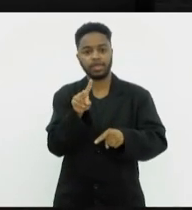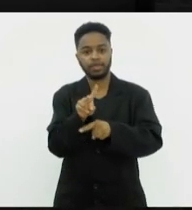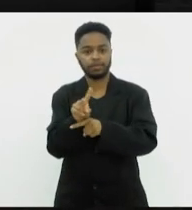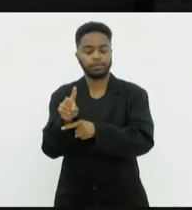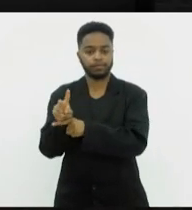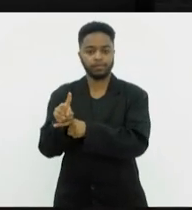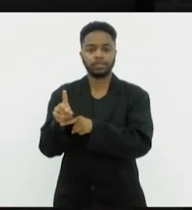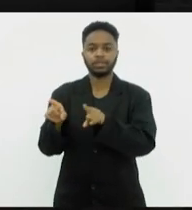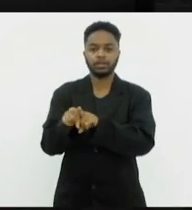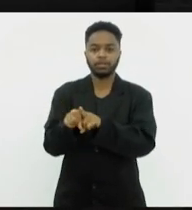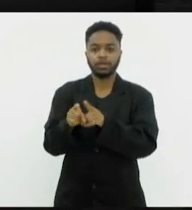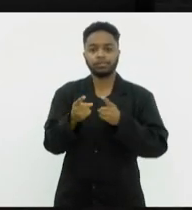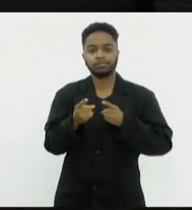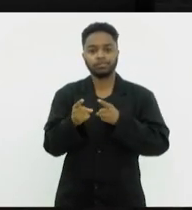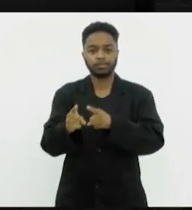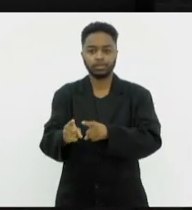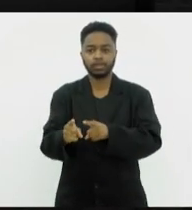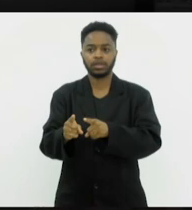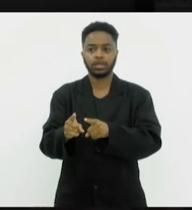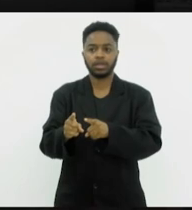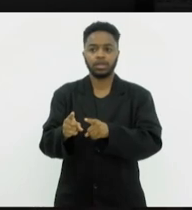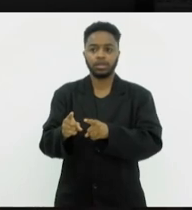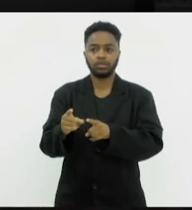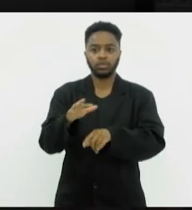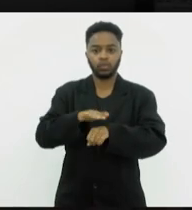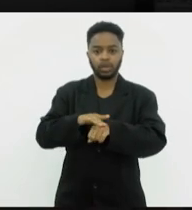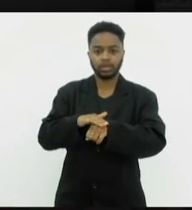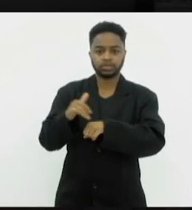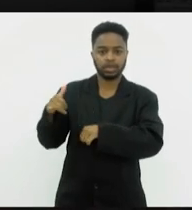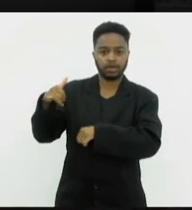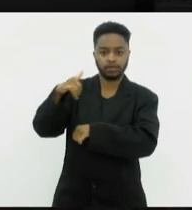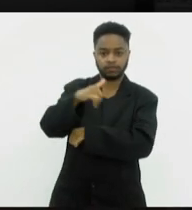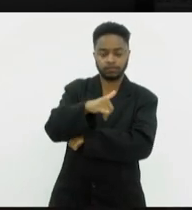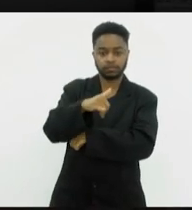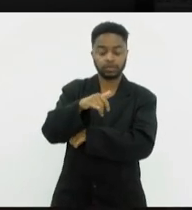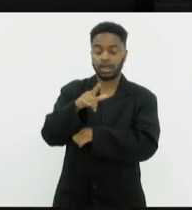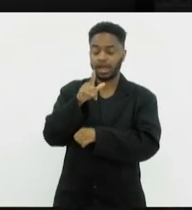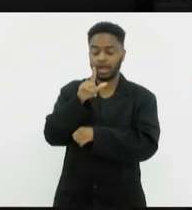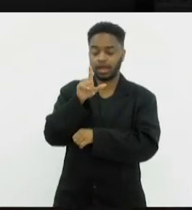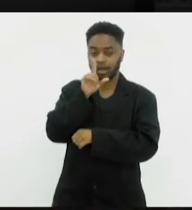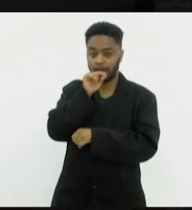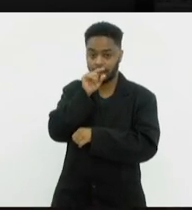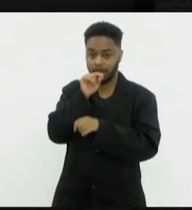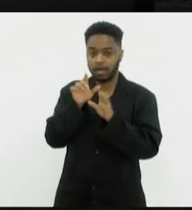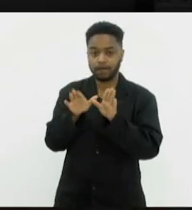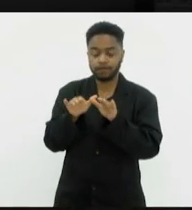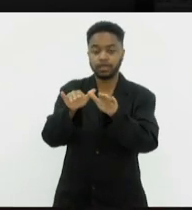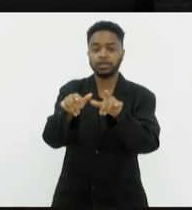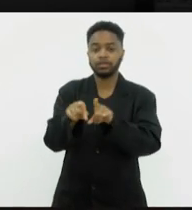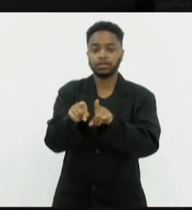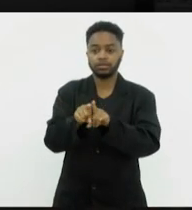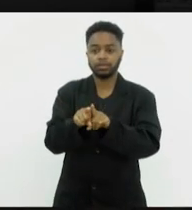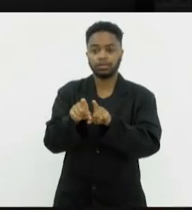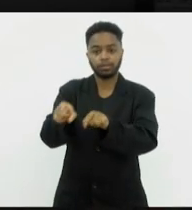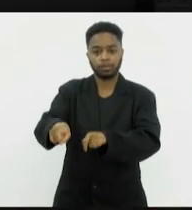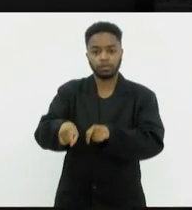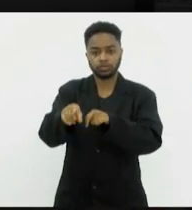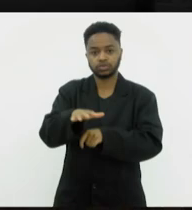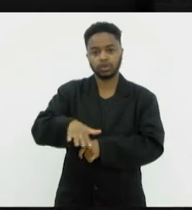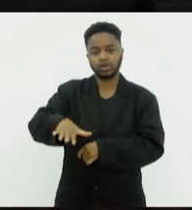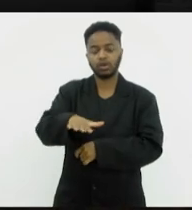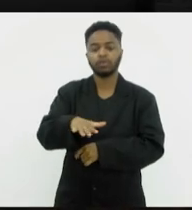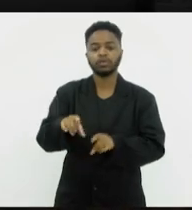aviária dirigidas aos produtores rurais, agricultores familiares e produtores extrativistas de